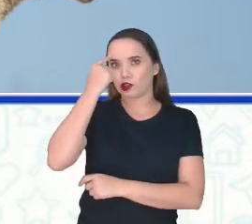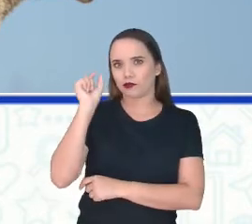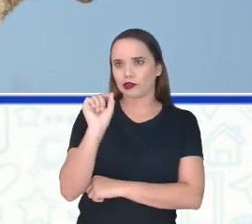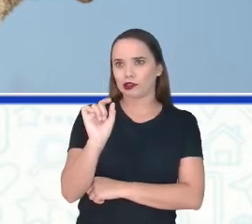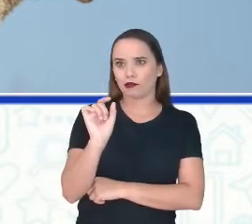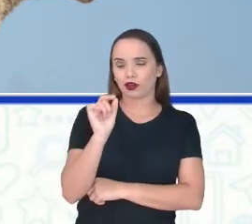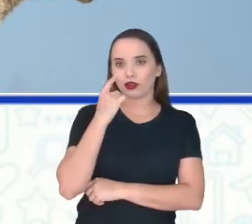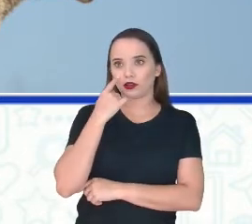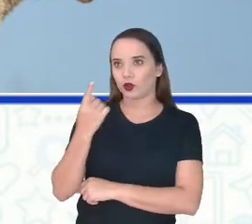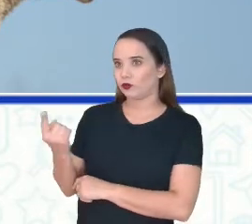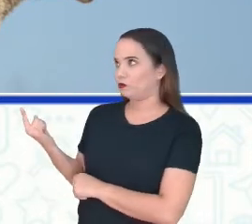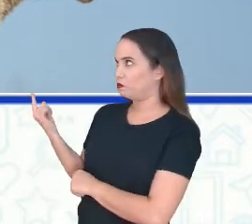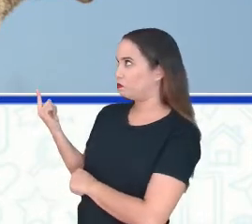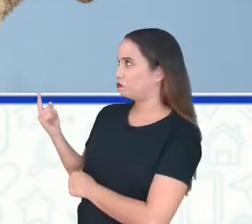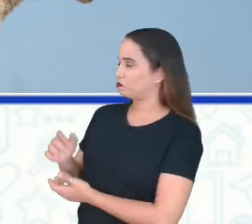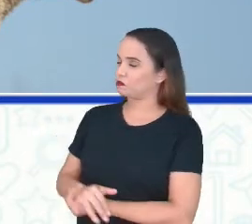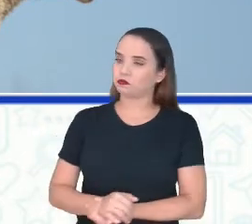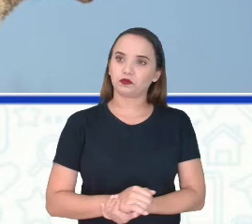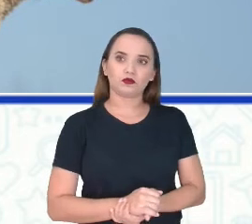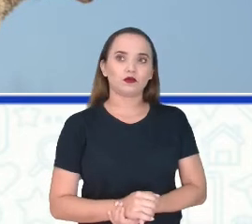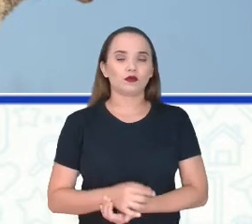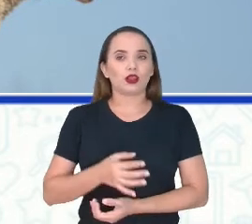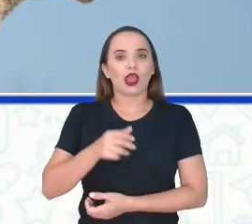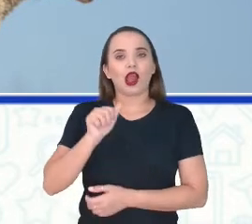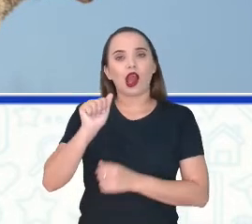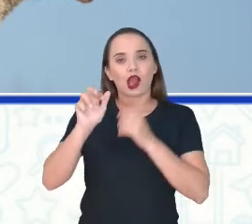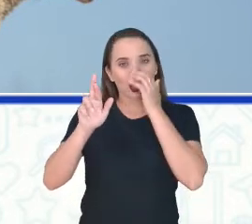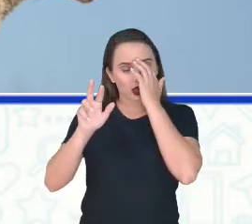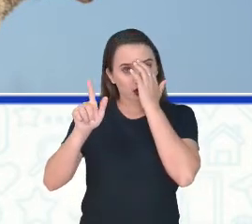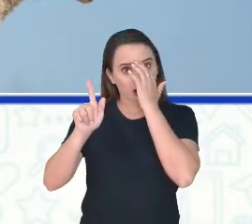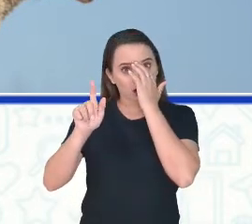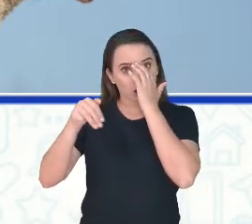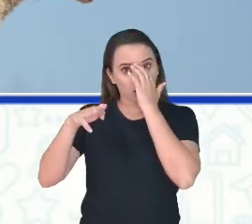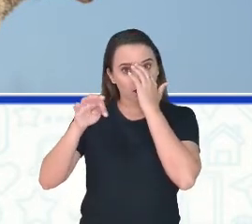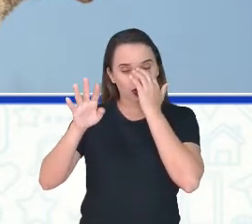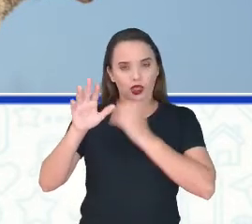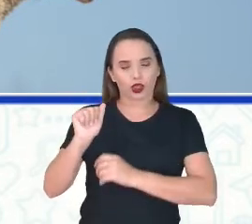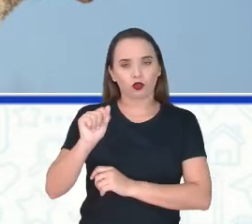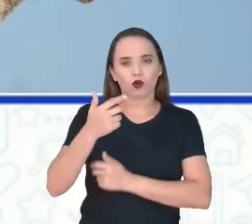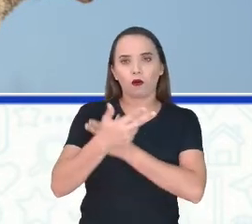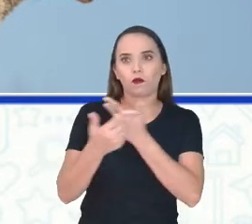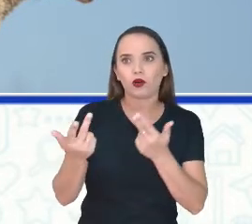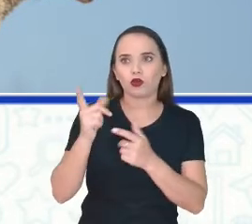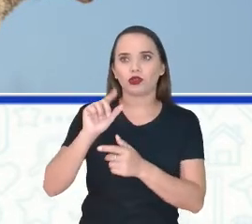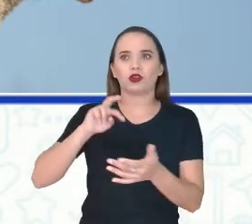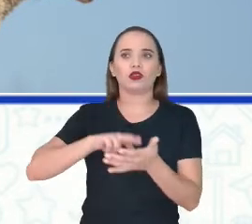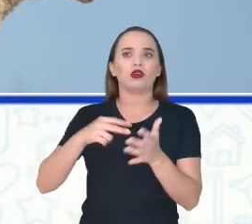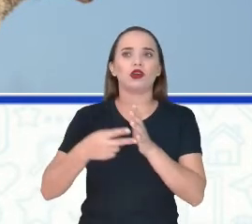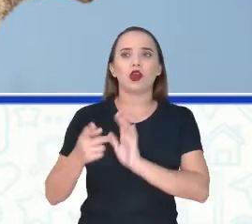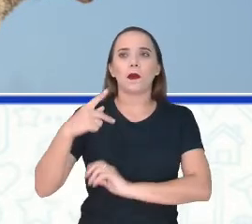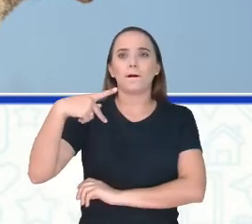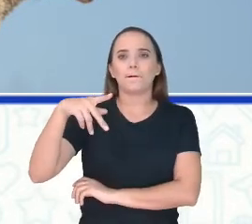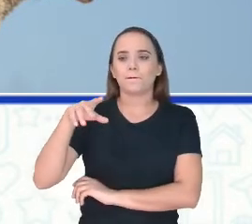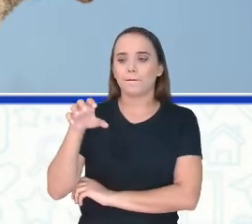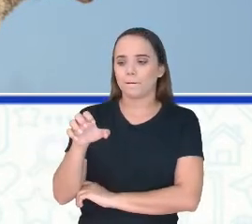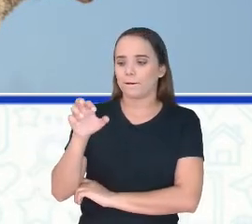O argumento é um recurso de persuasão, ou seja, é um recurso de